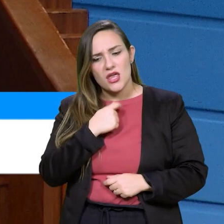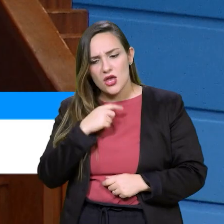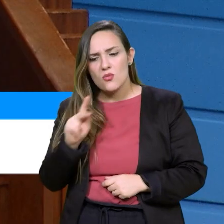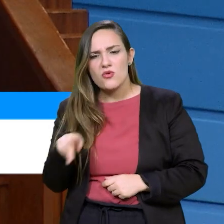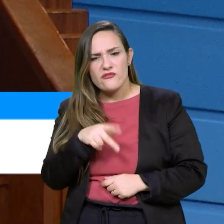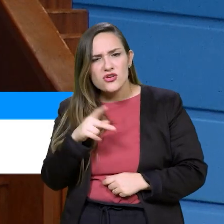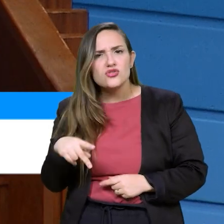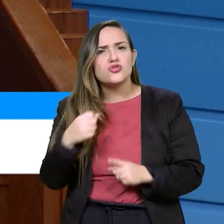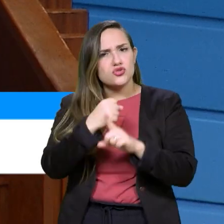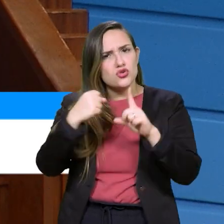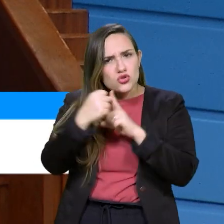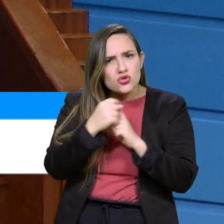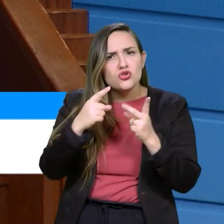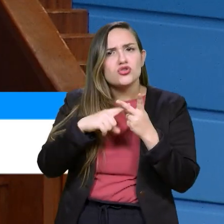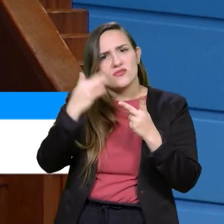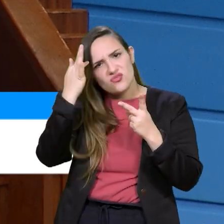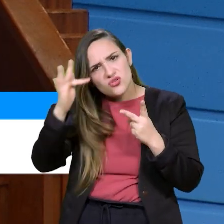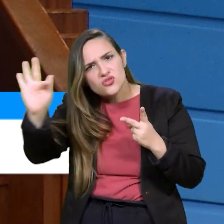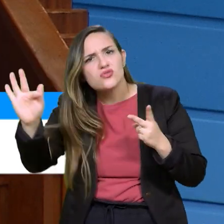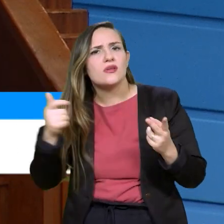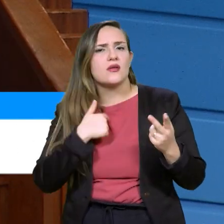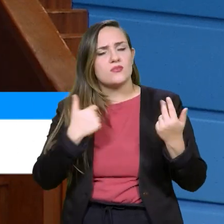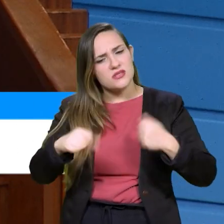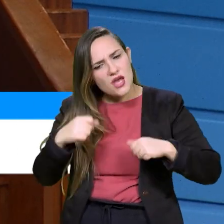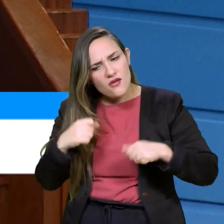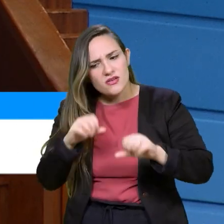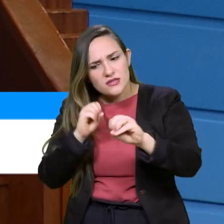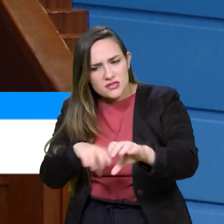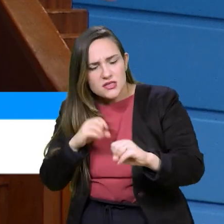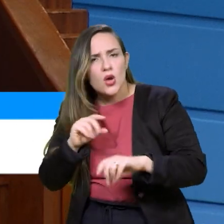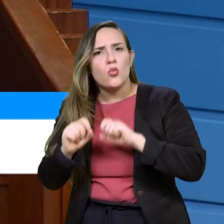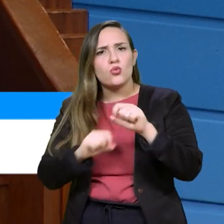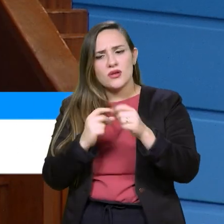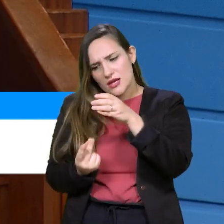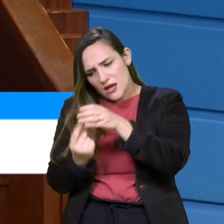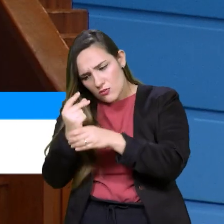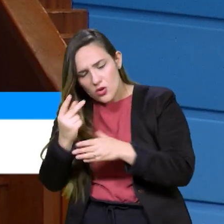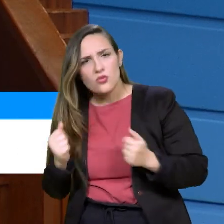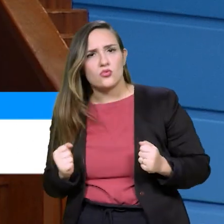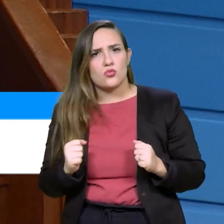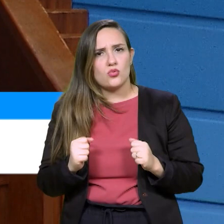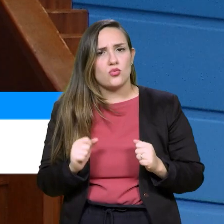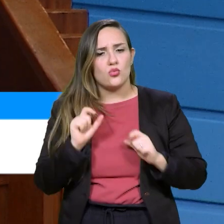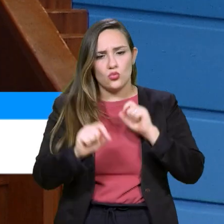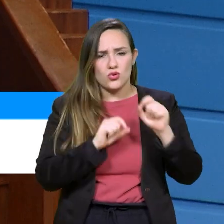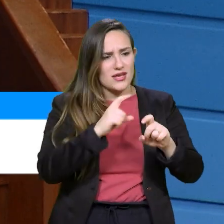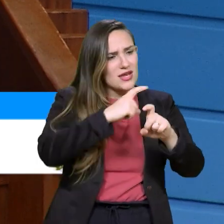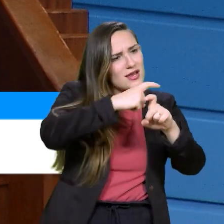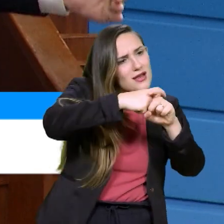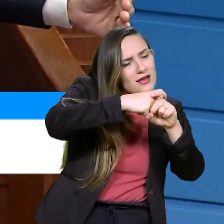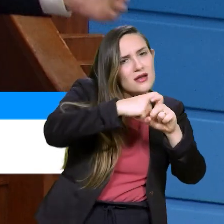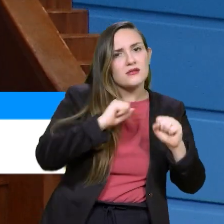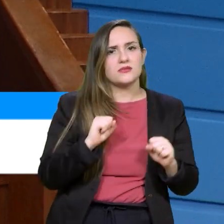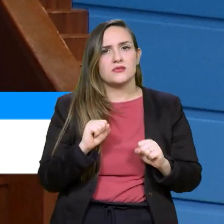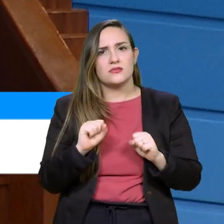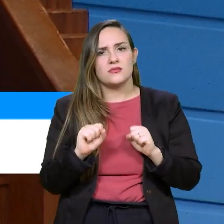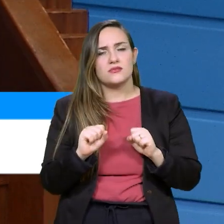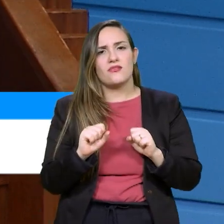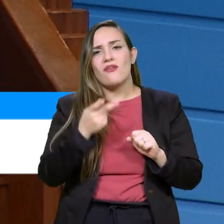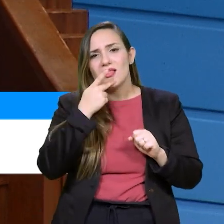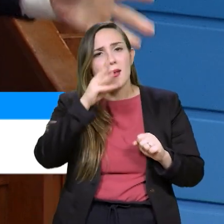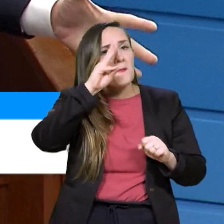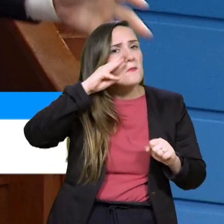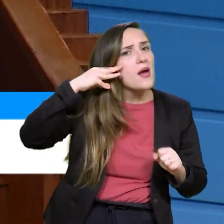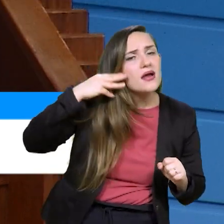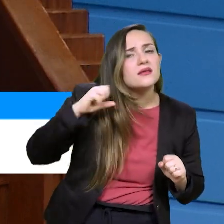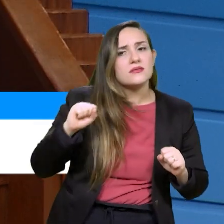fui professor, eu dei aula de sociologia, de filosofia, eu tinha que ensinar para os meus alunos o que era capitalismo, o